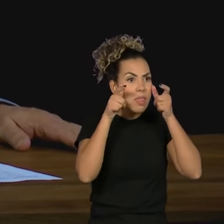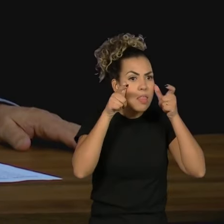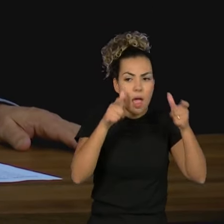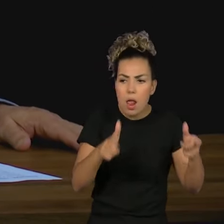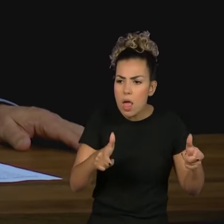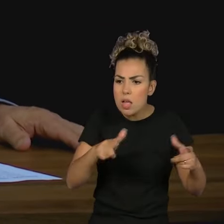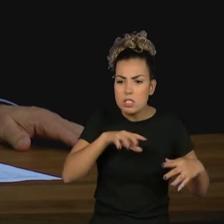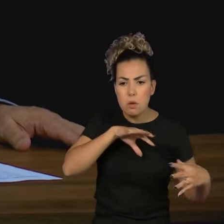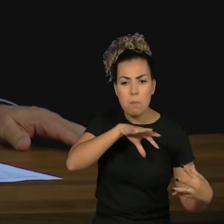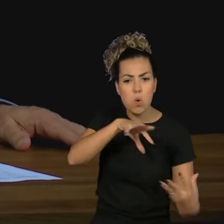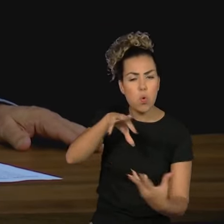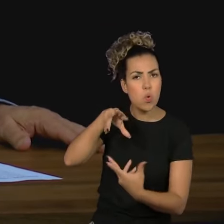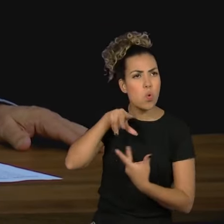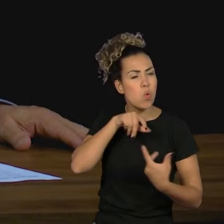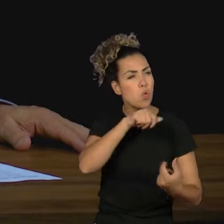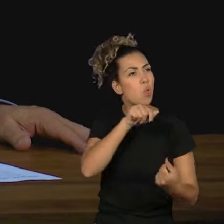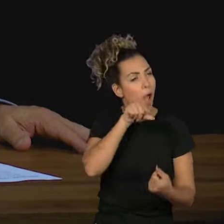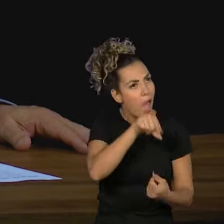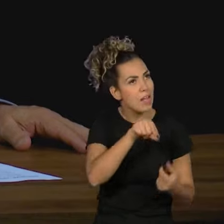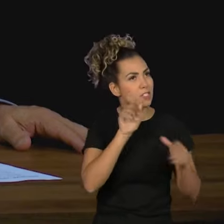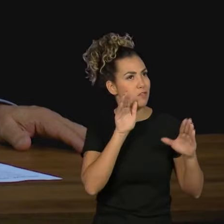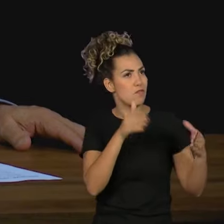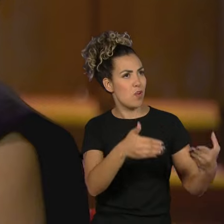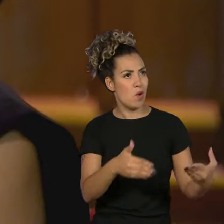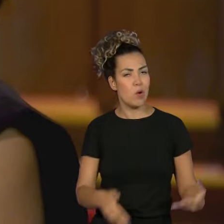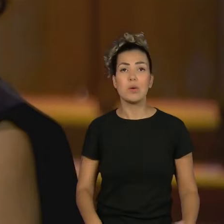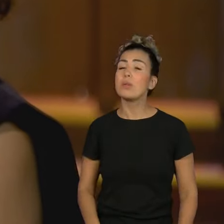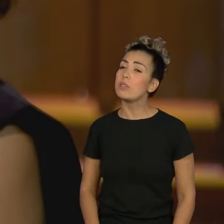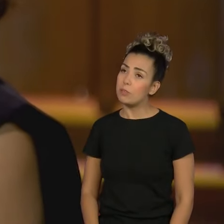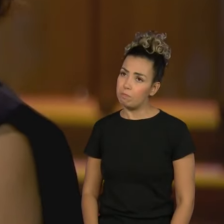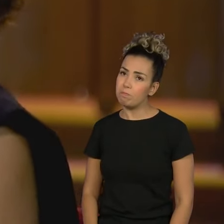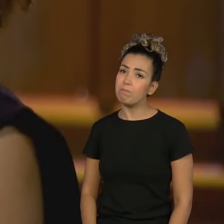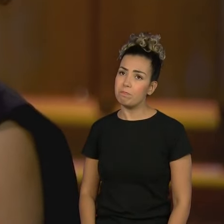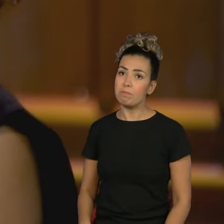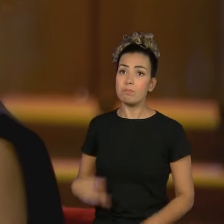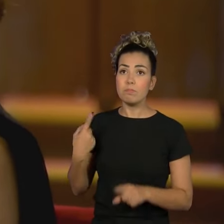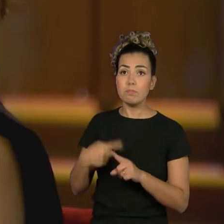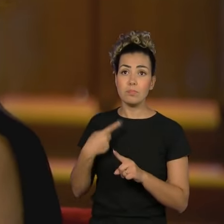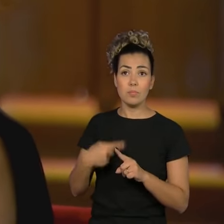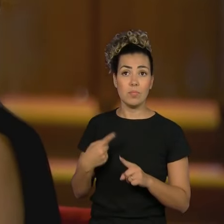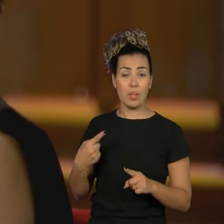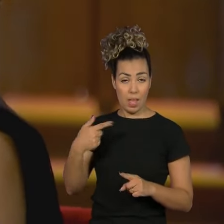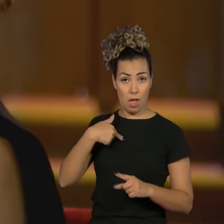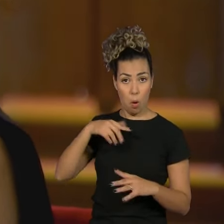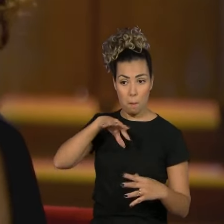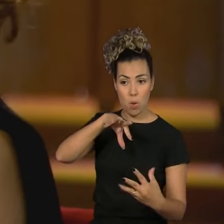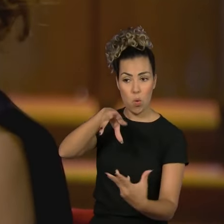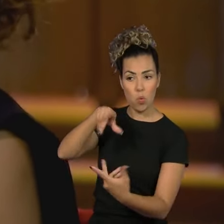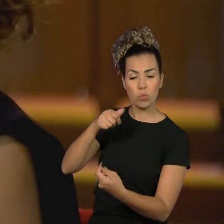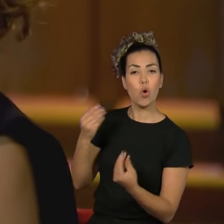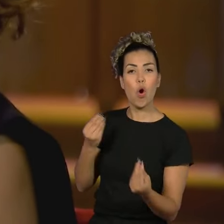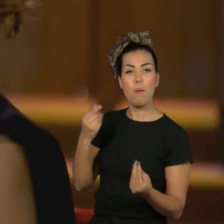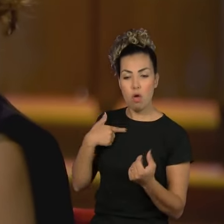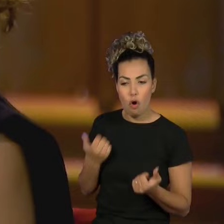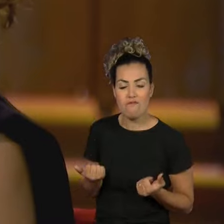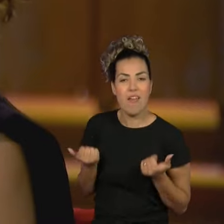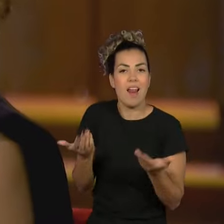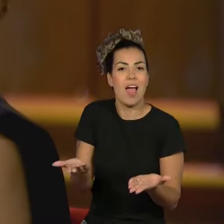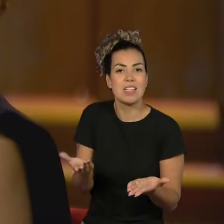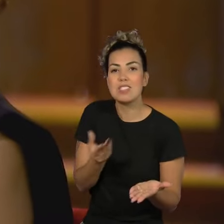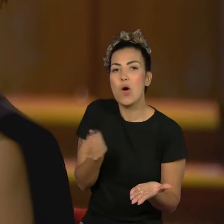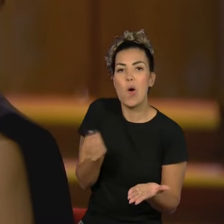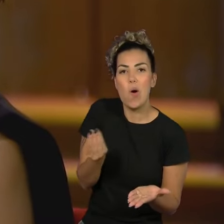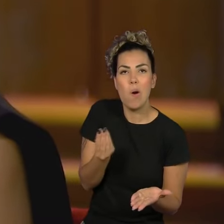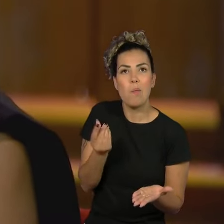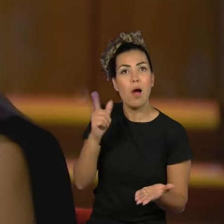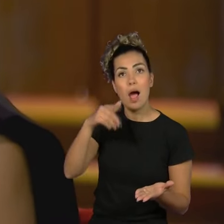mundo passa por aí né é eu entendo que o que a minha contribuição pro mundo é a minha relação eh eh